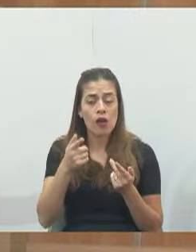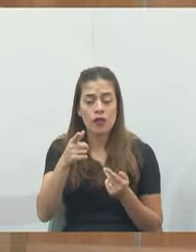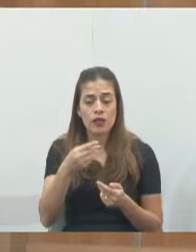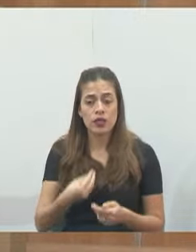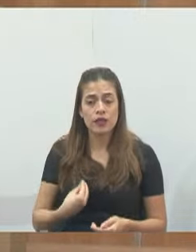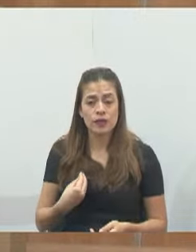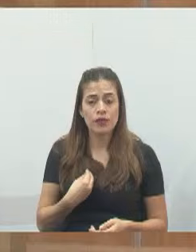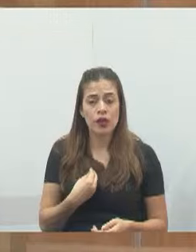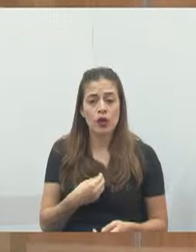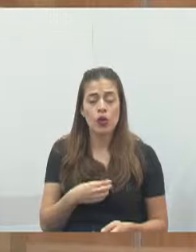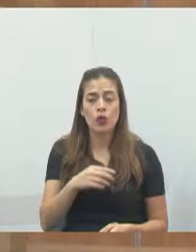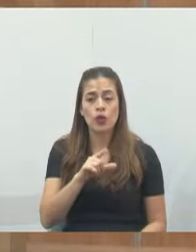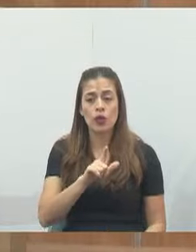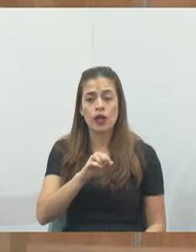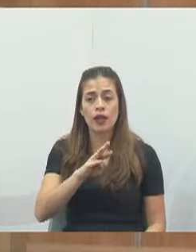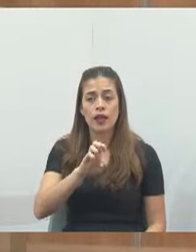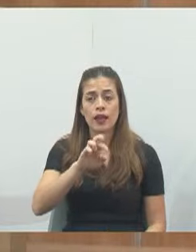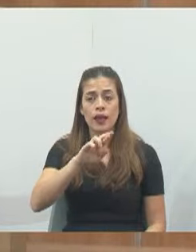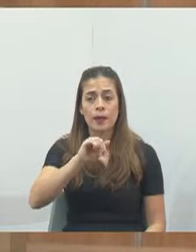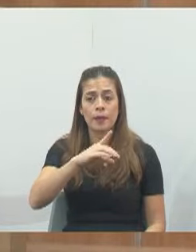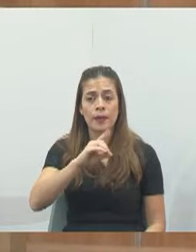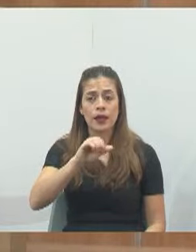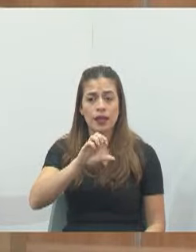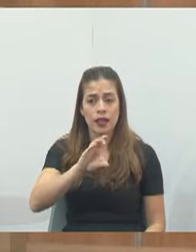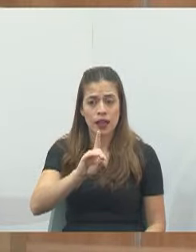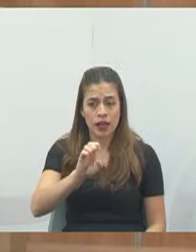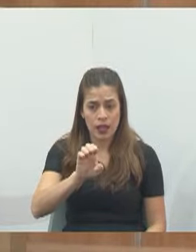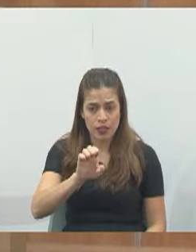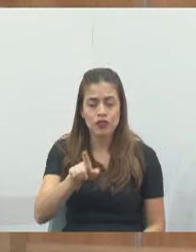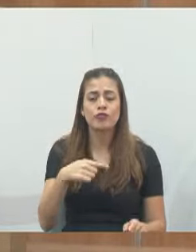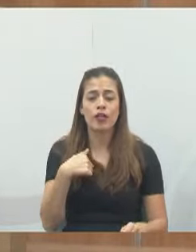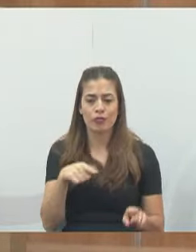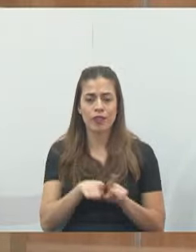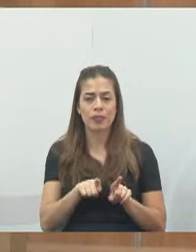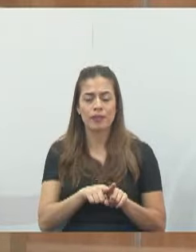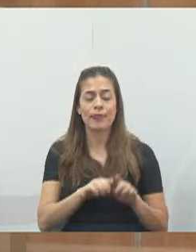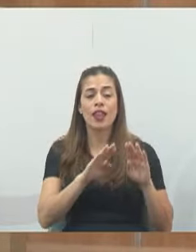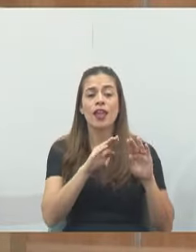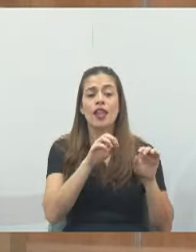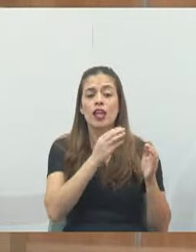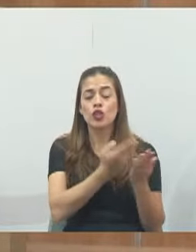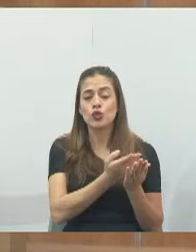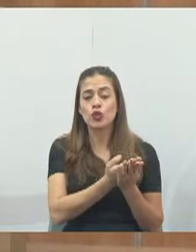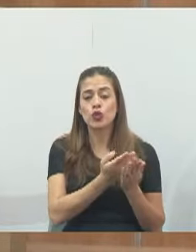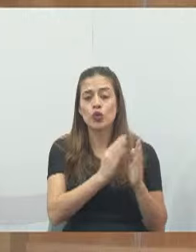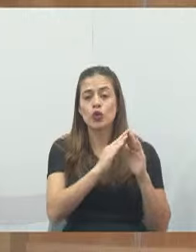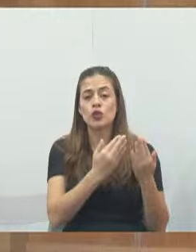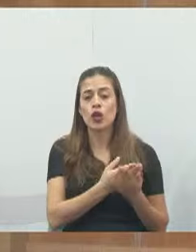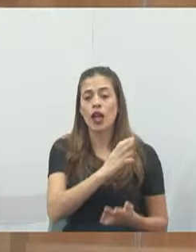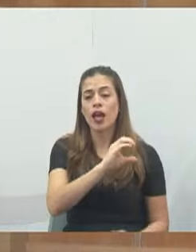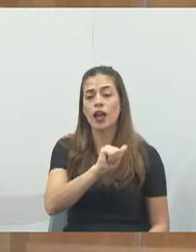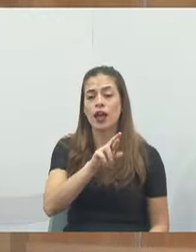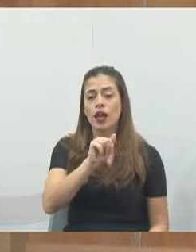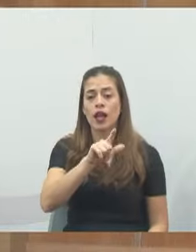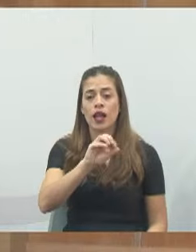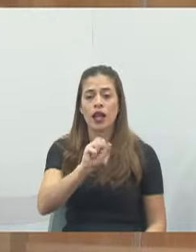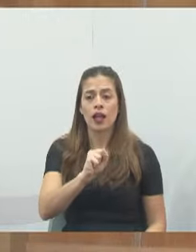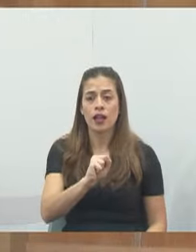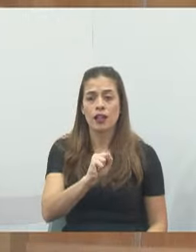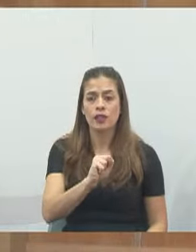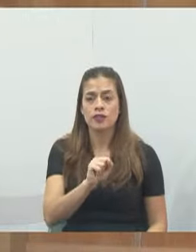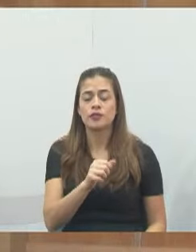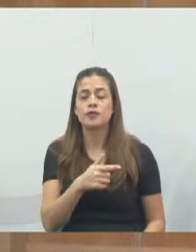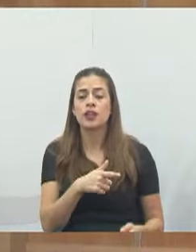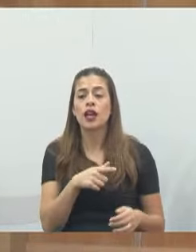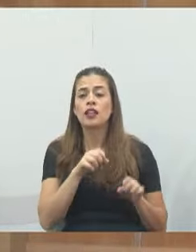no Liberdade? Eu também. Estudou no Antônio Afonso? Eu também. Lecionou no João Feliciano, onde